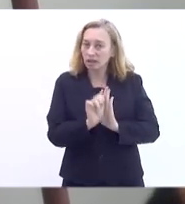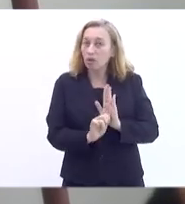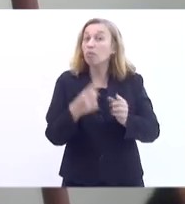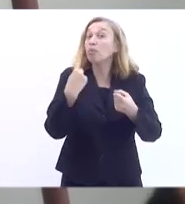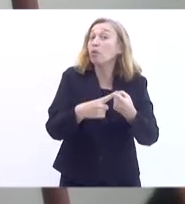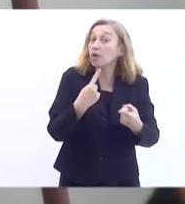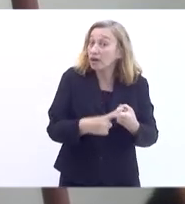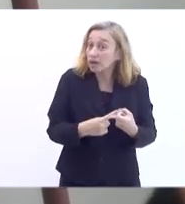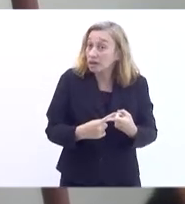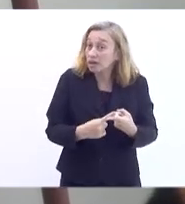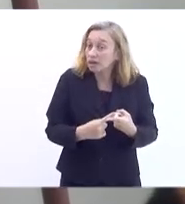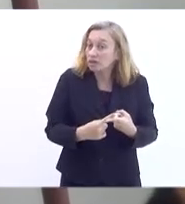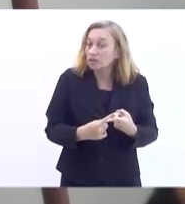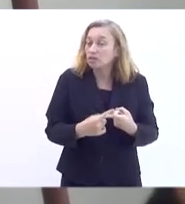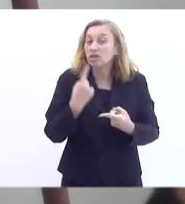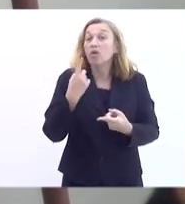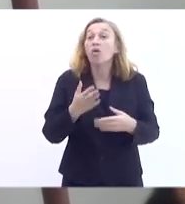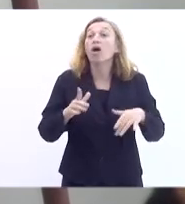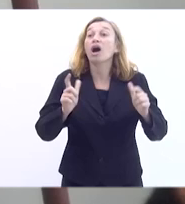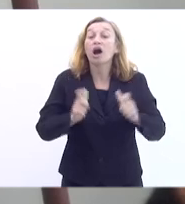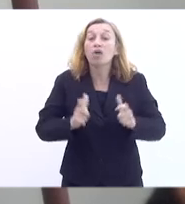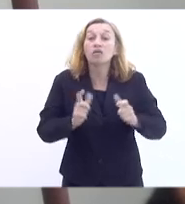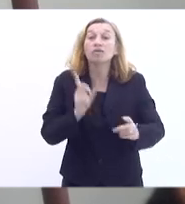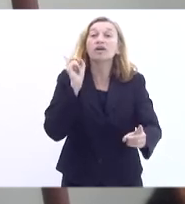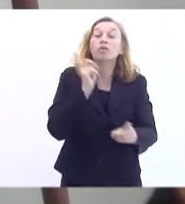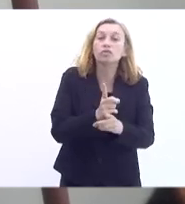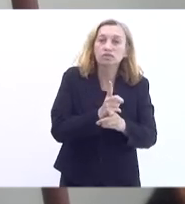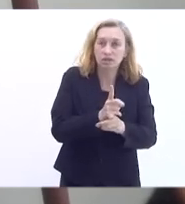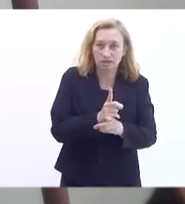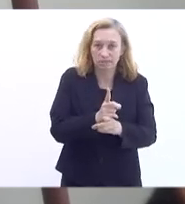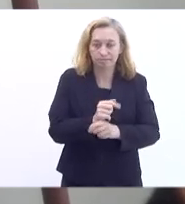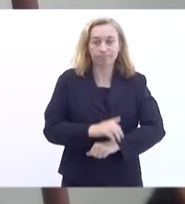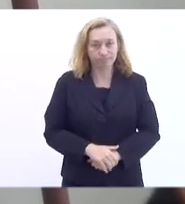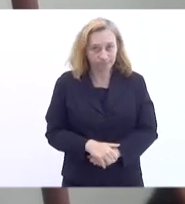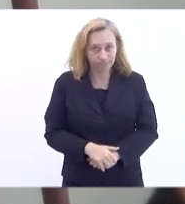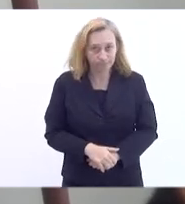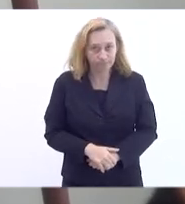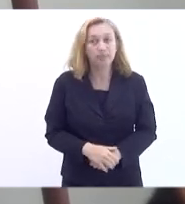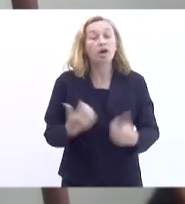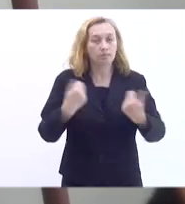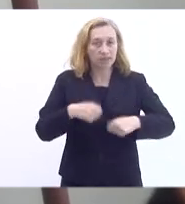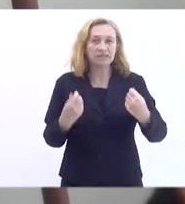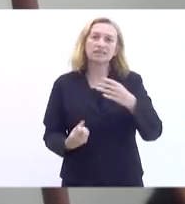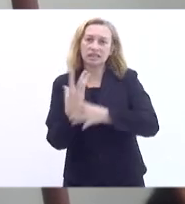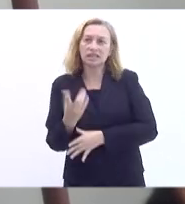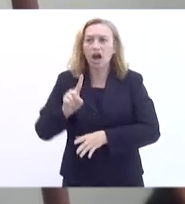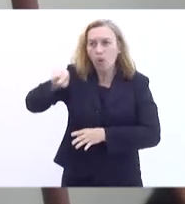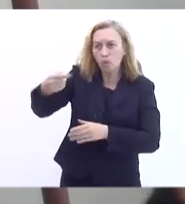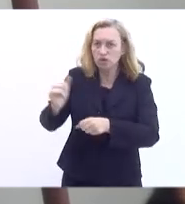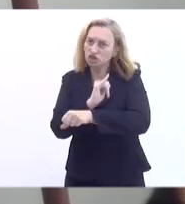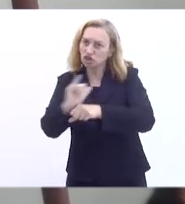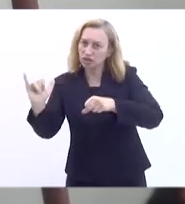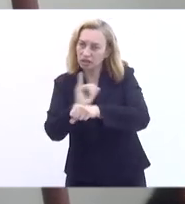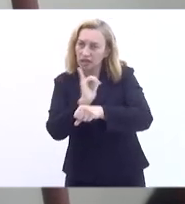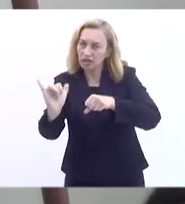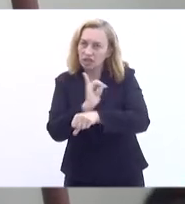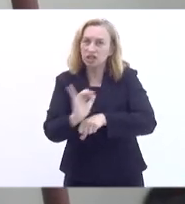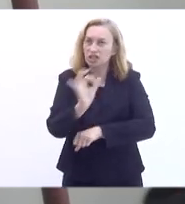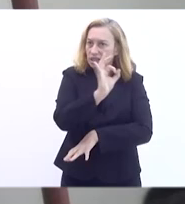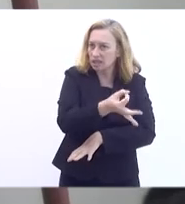quê e onde a gente baixar exato de onde a gente vai achar suas redações e precisa criar um outro mecanismo